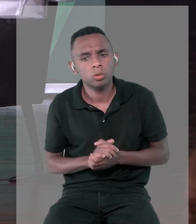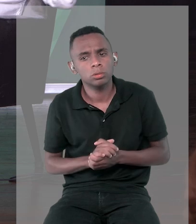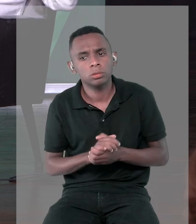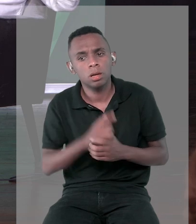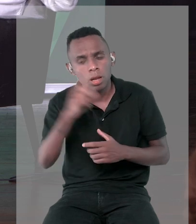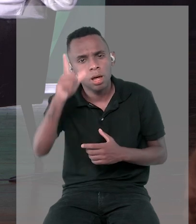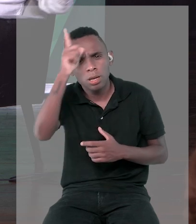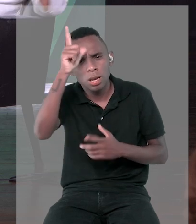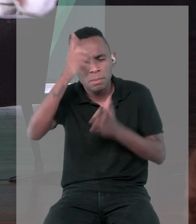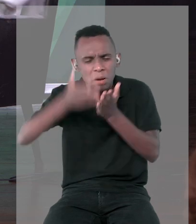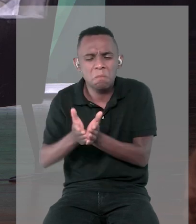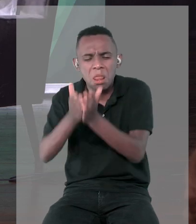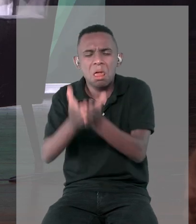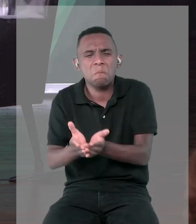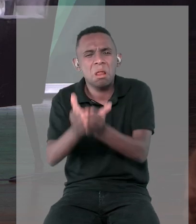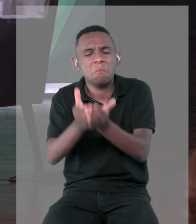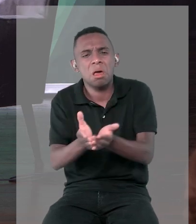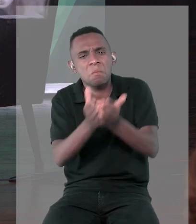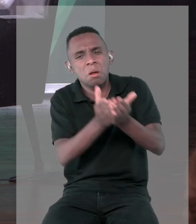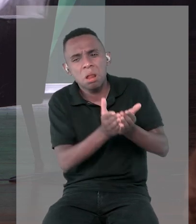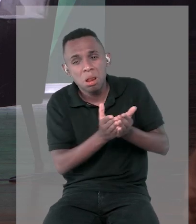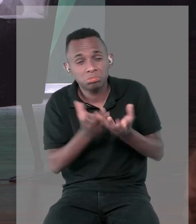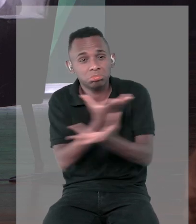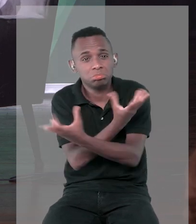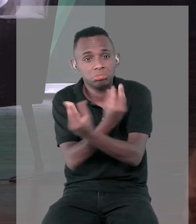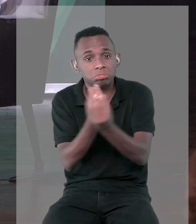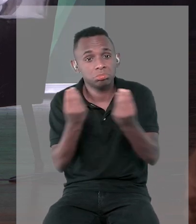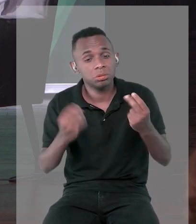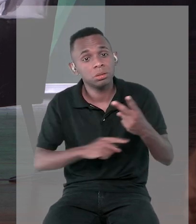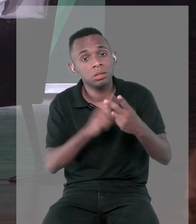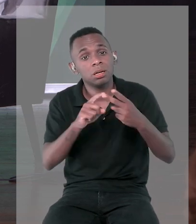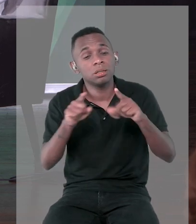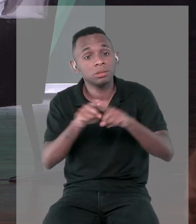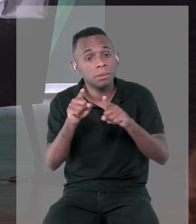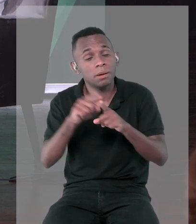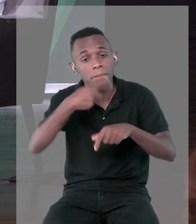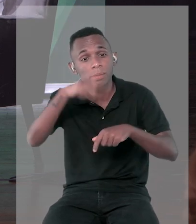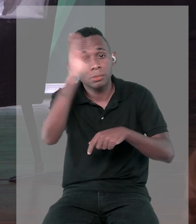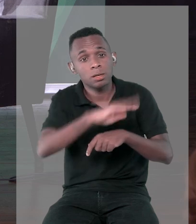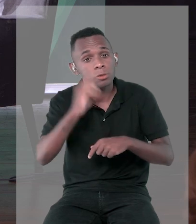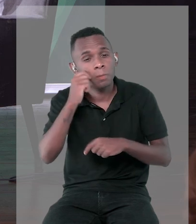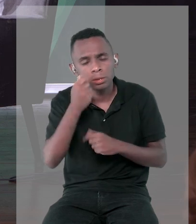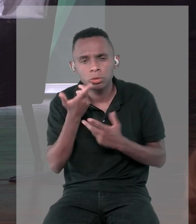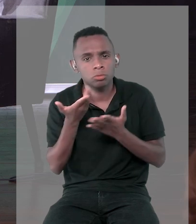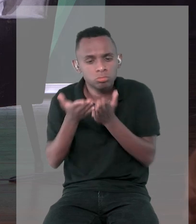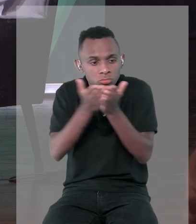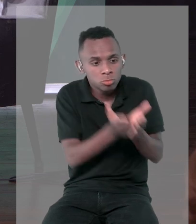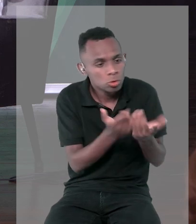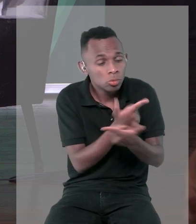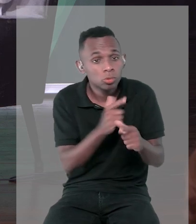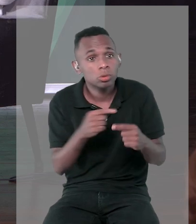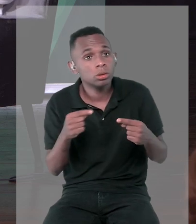mundo de navio, né? Era um porto muito, muito movimentado, e Maceió não tinha porto.